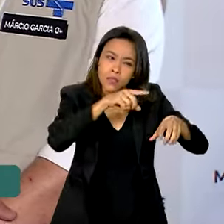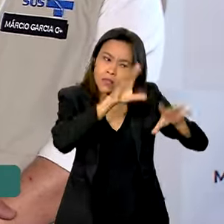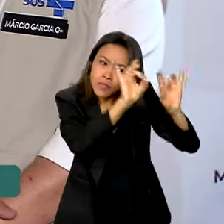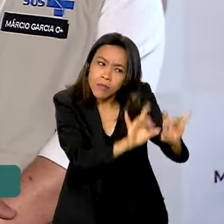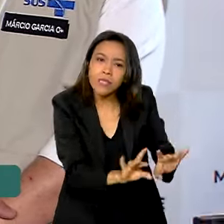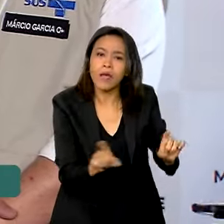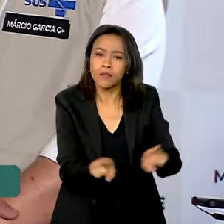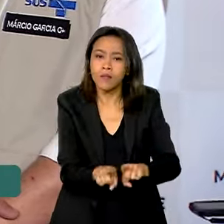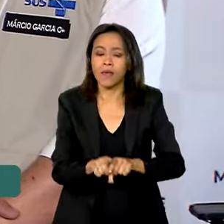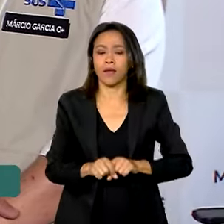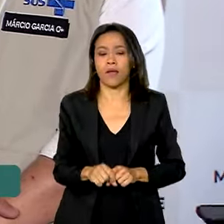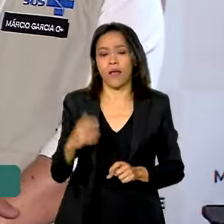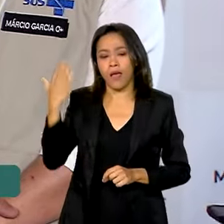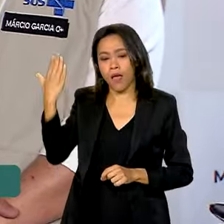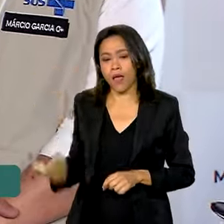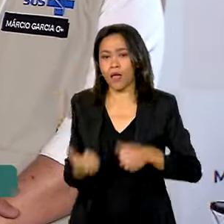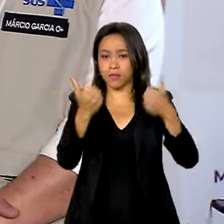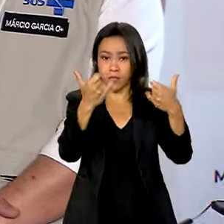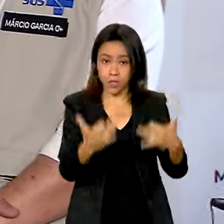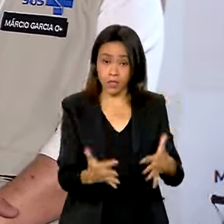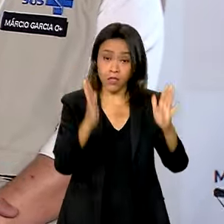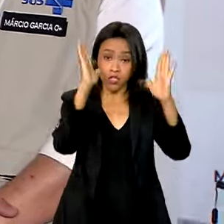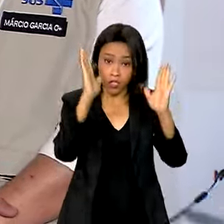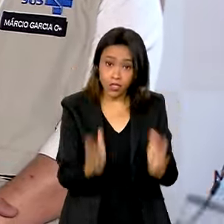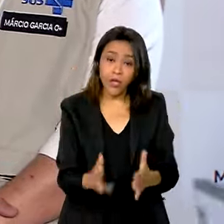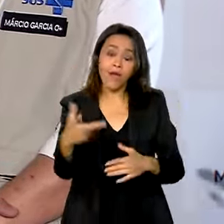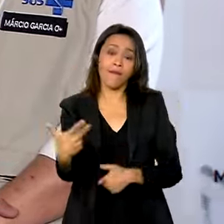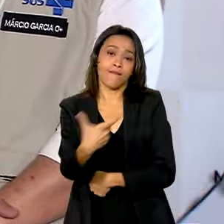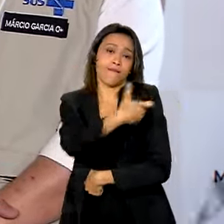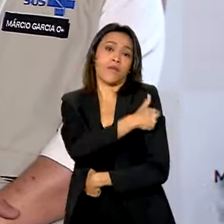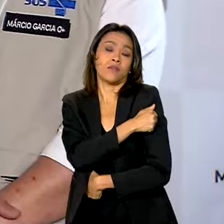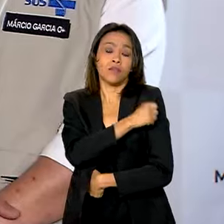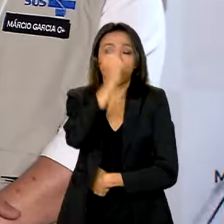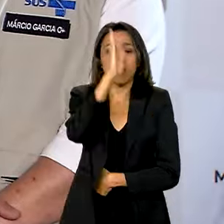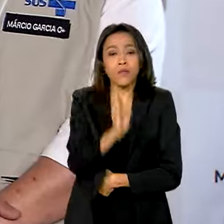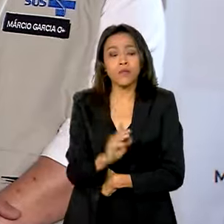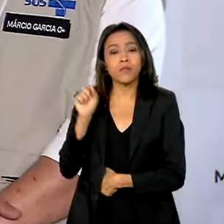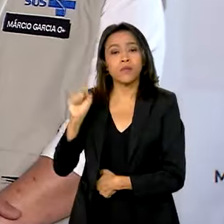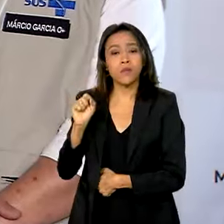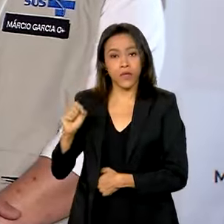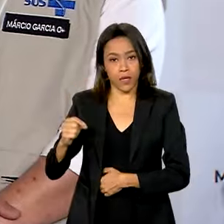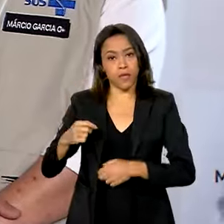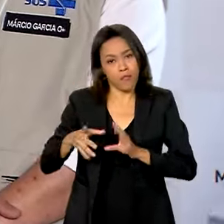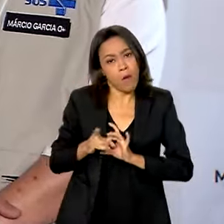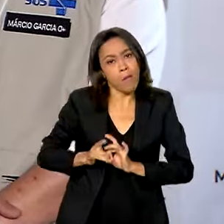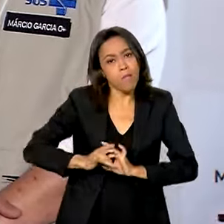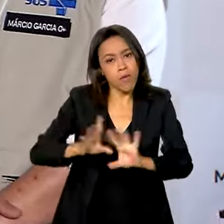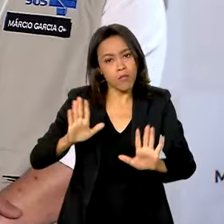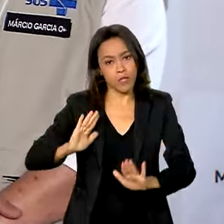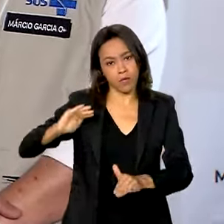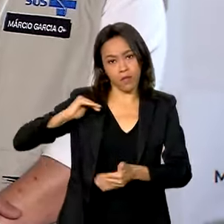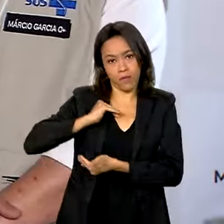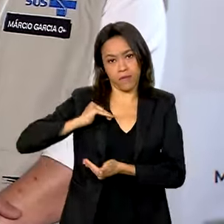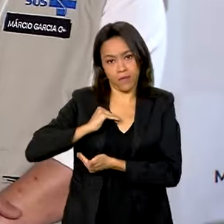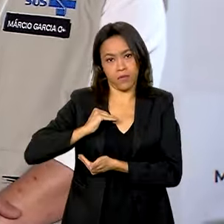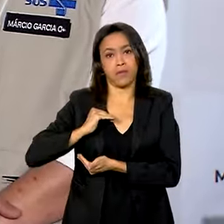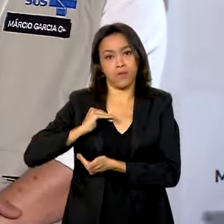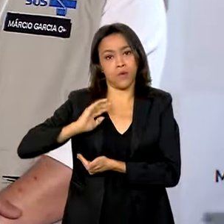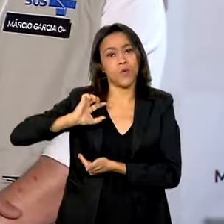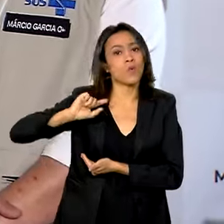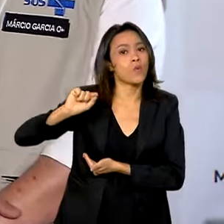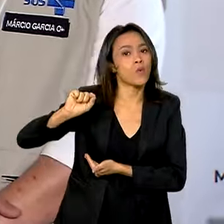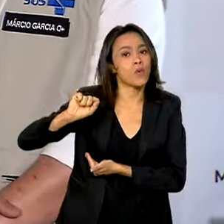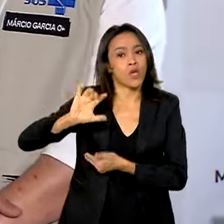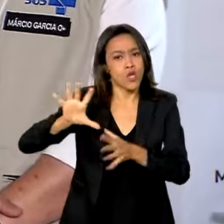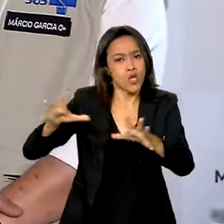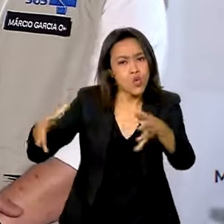Nós vacinamos no Brasil com uma licença especial da Anvisa em casos muito excepcionais, grupos